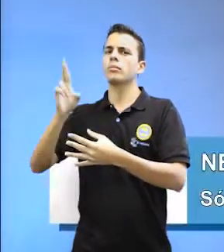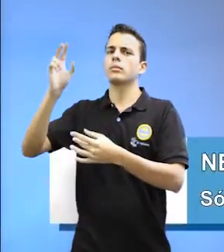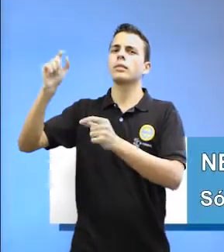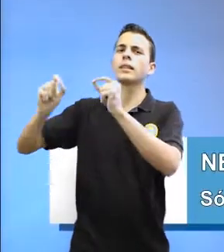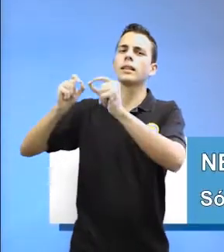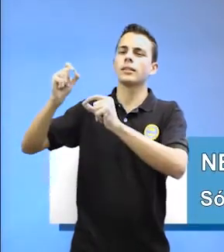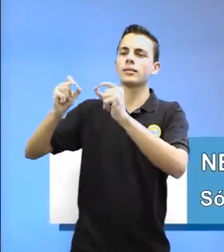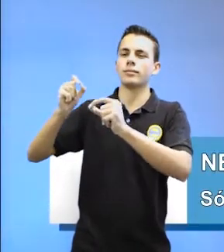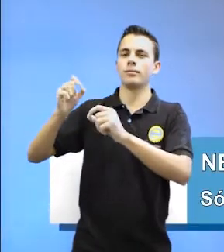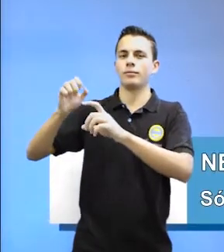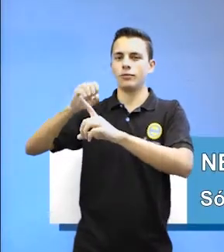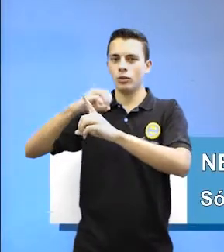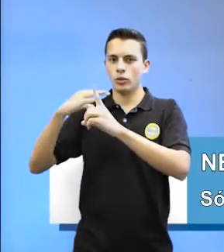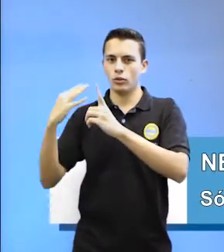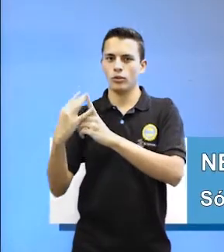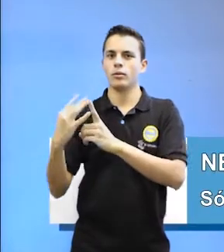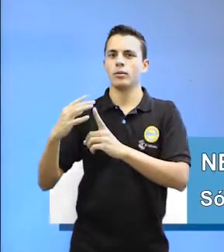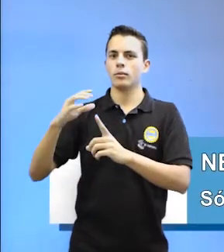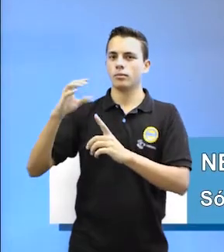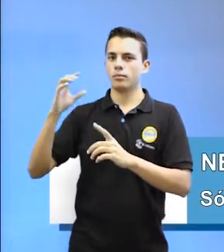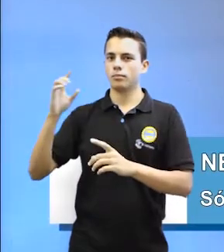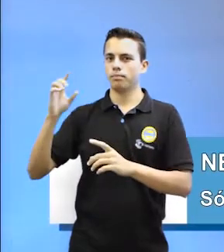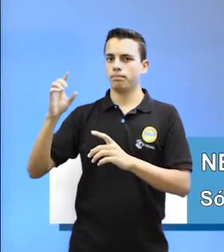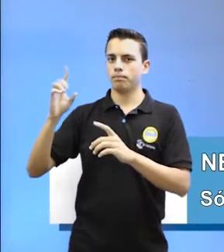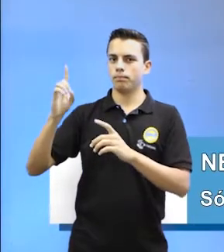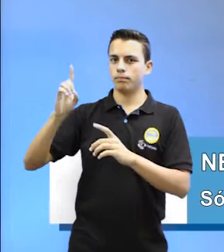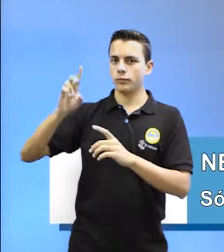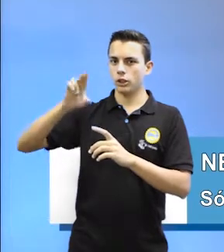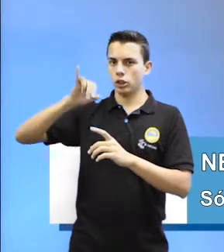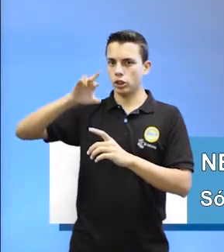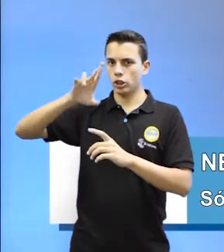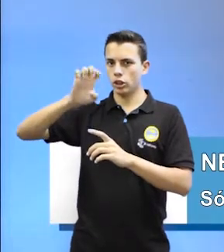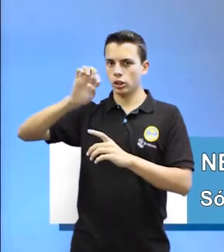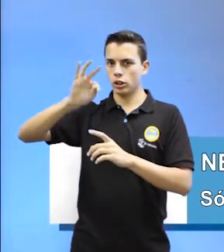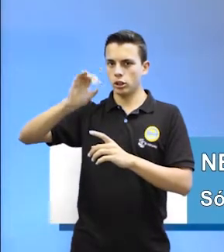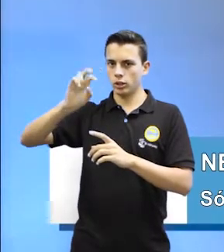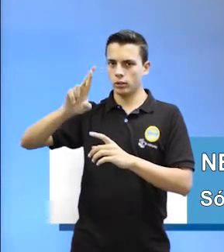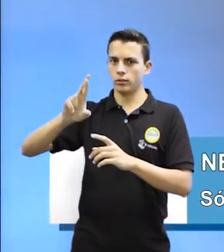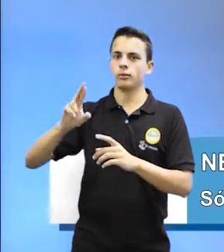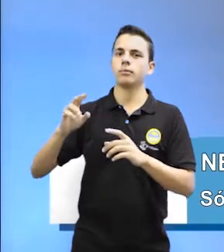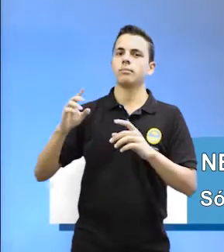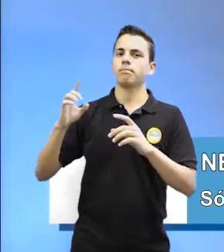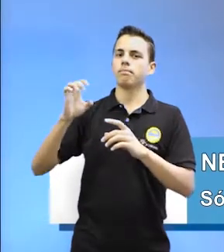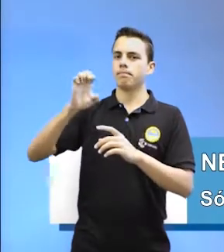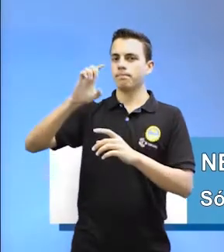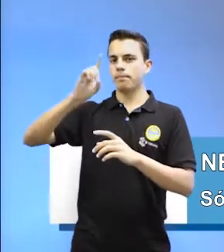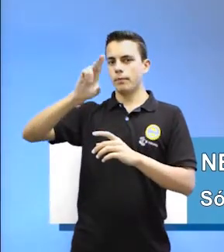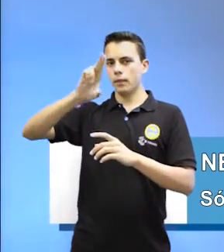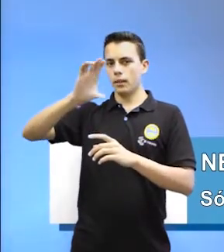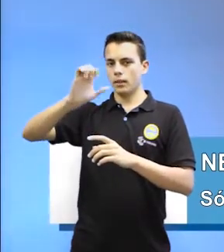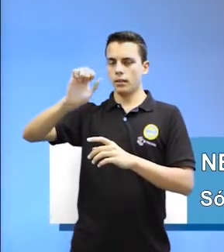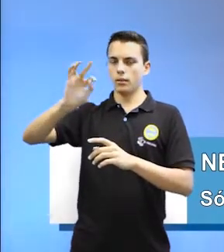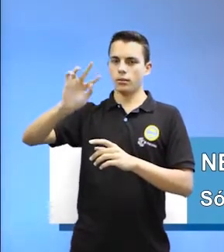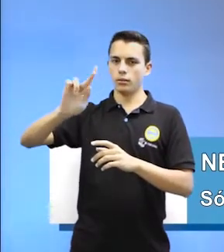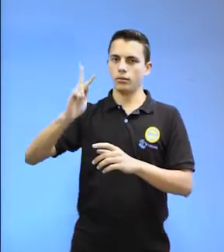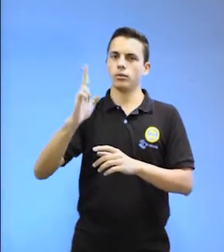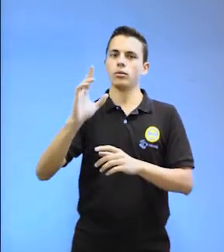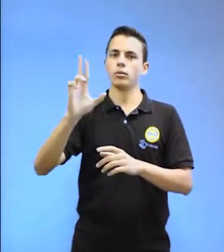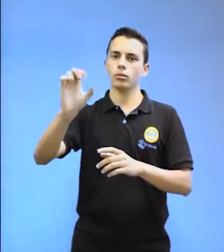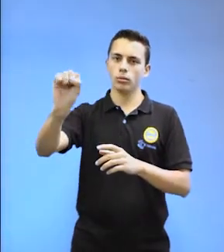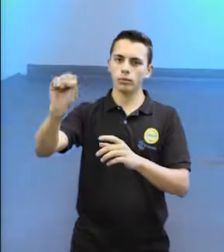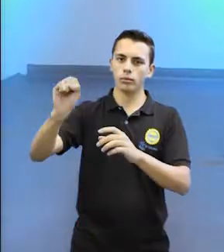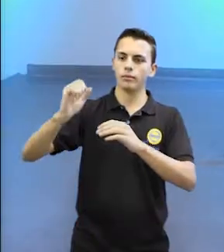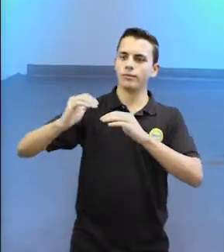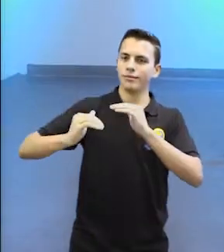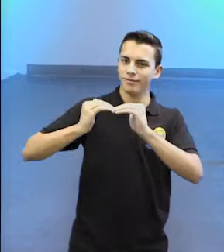É, Educatus, Desenvolvimento Humano. Eu já vou pedindo logo aqui a número 3, a geral, que eu gosto, porque